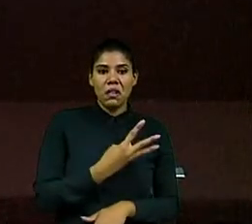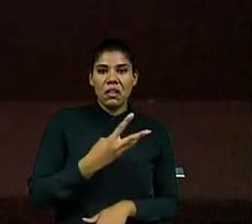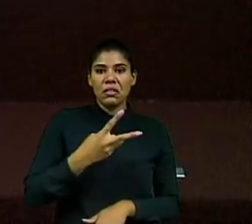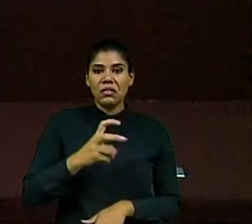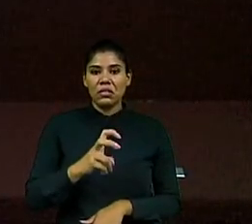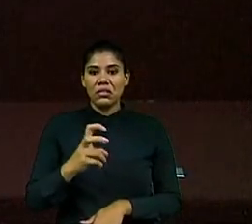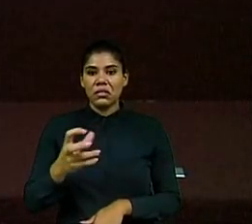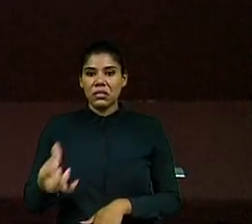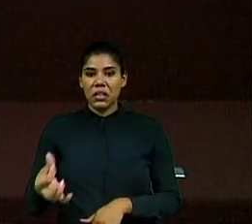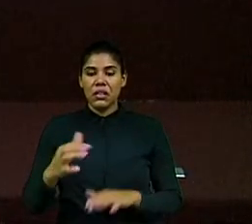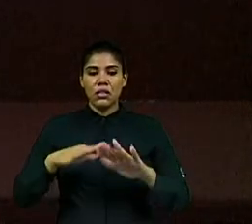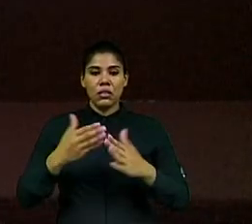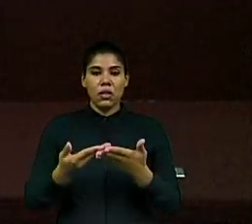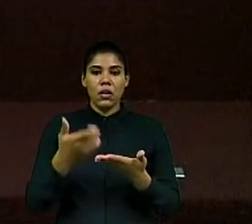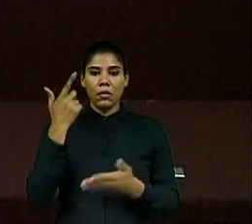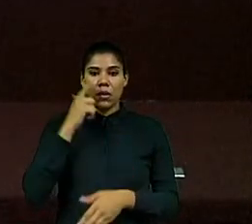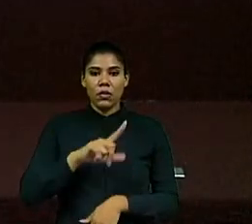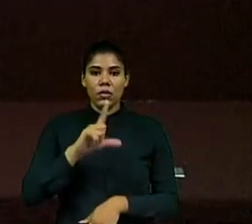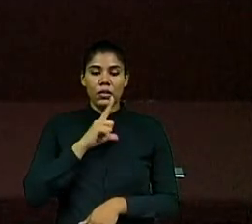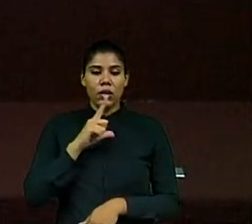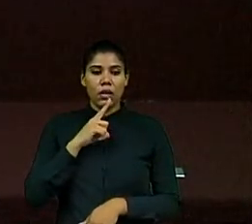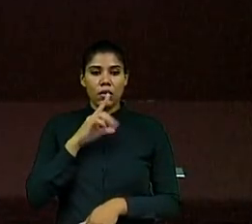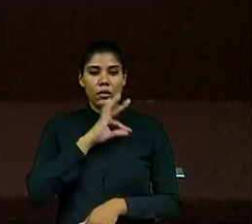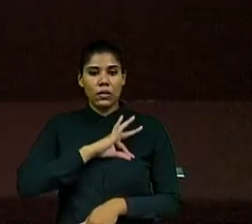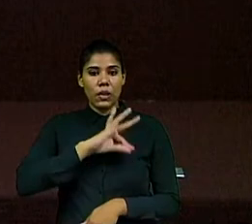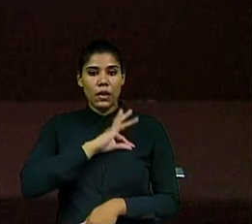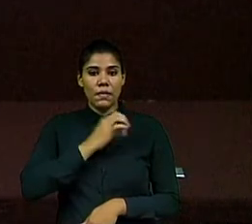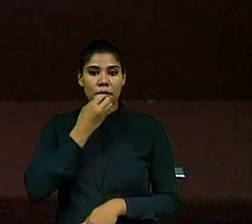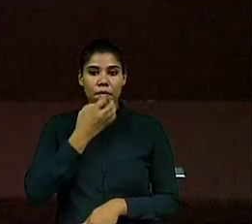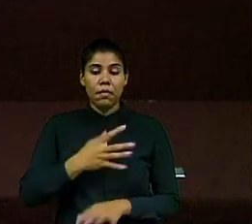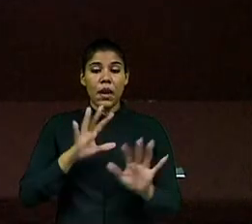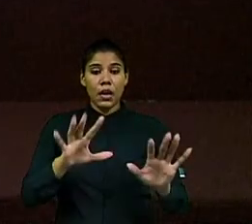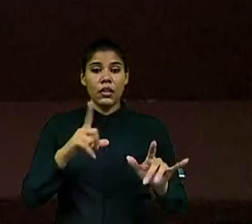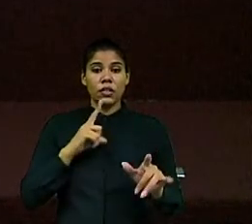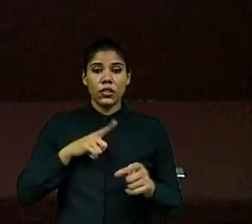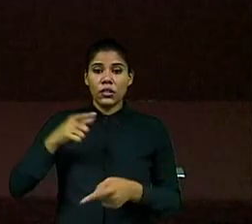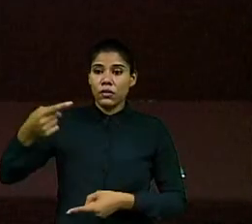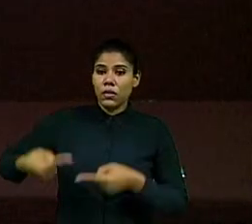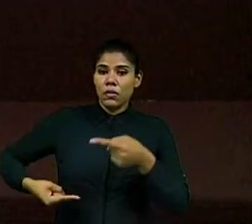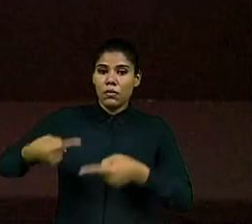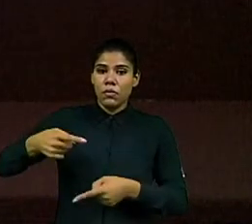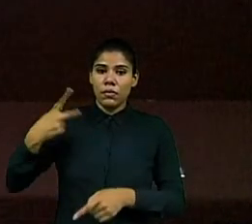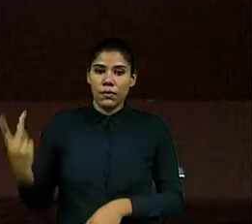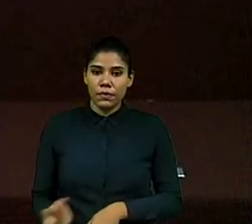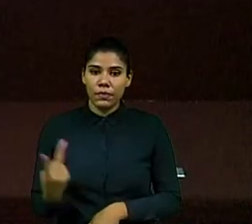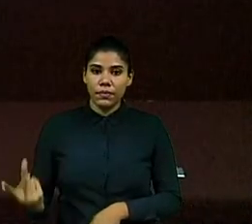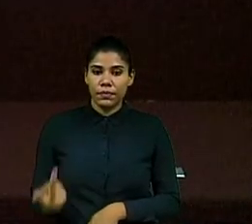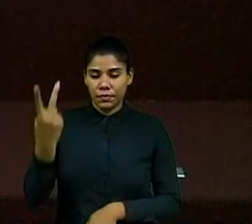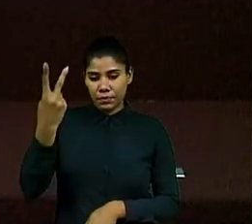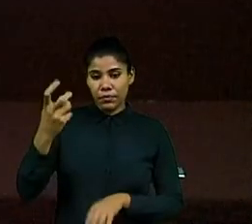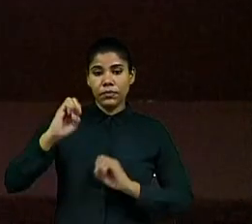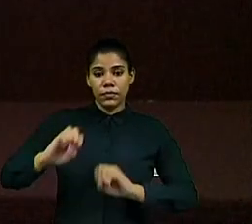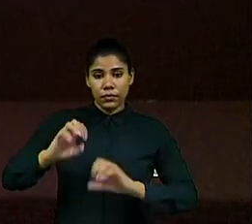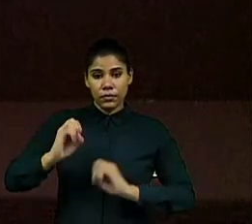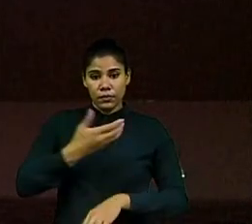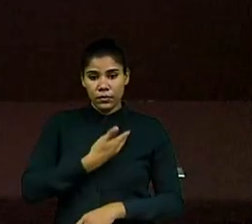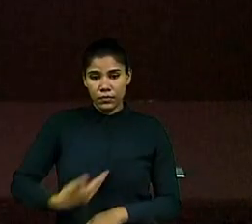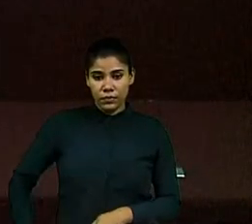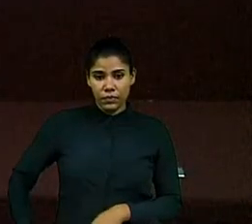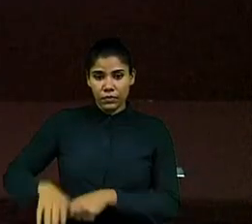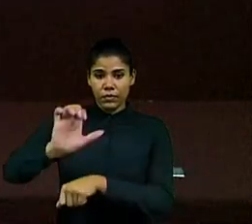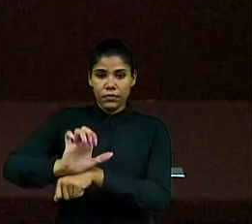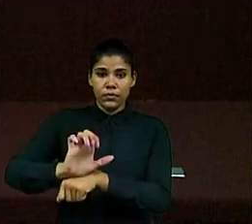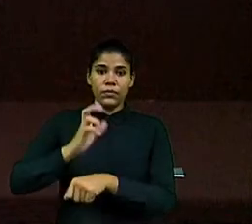e partic para ter o mínimo e houve uma política nos últimos anos de valorização da educação pública no Estado do